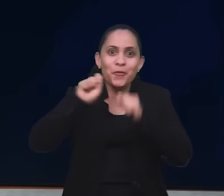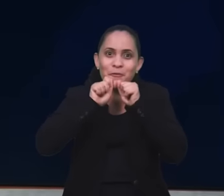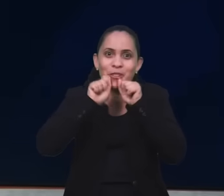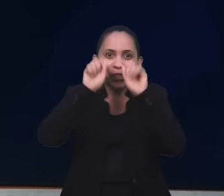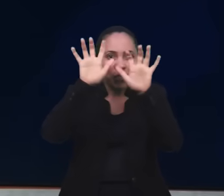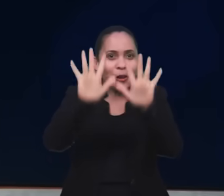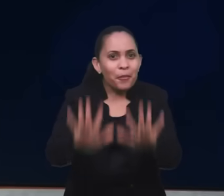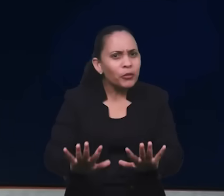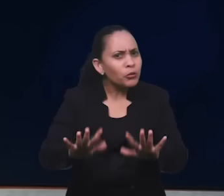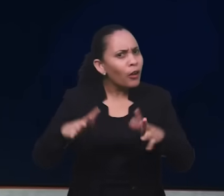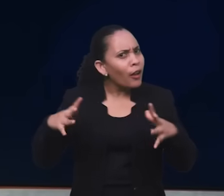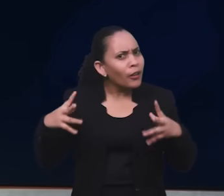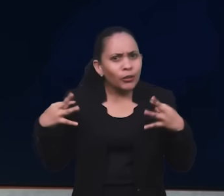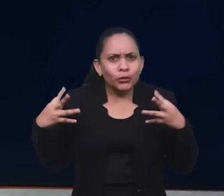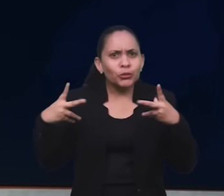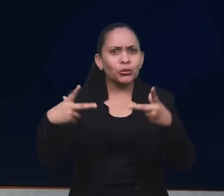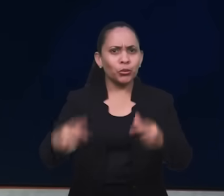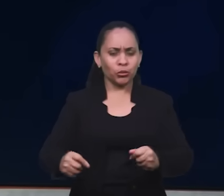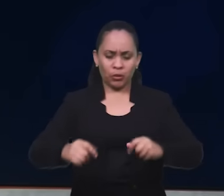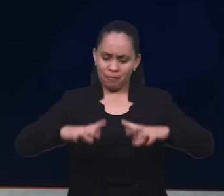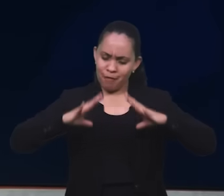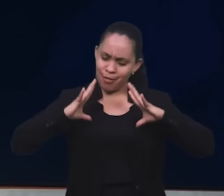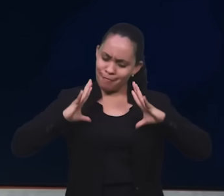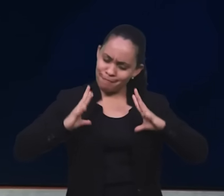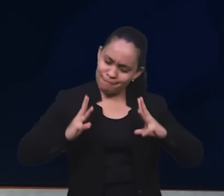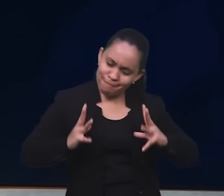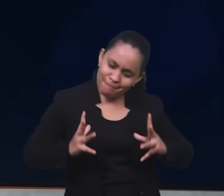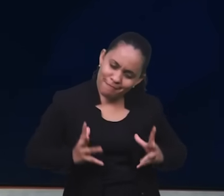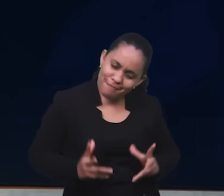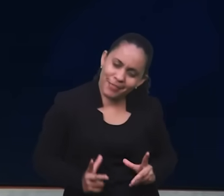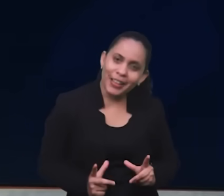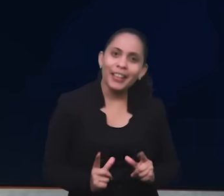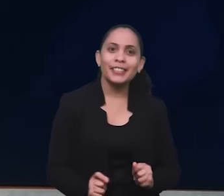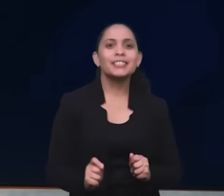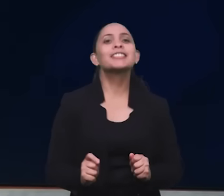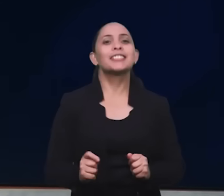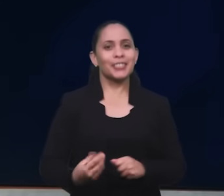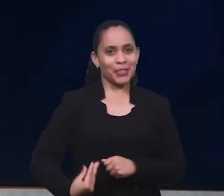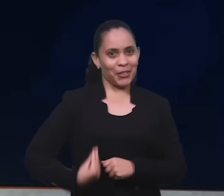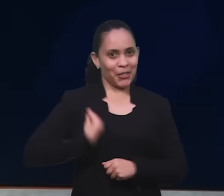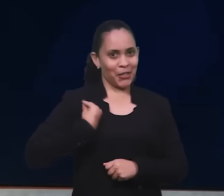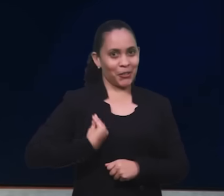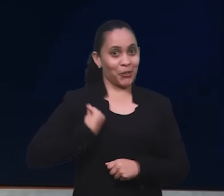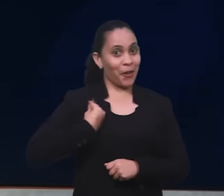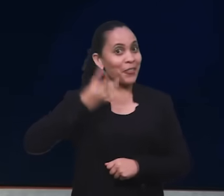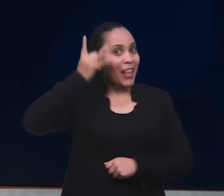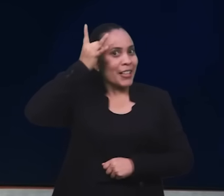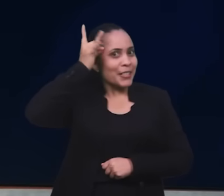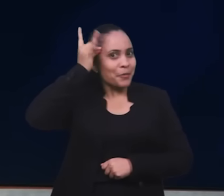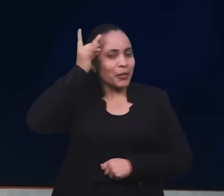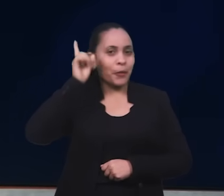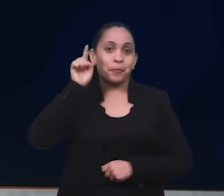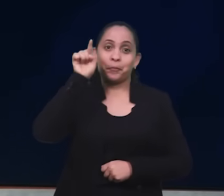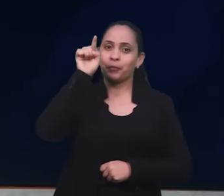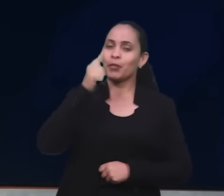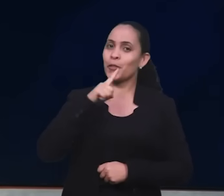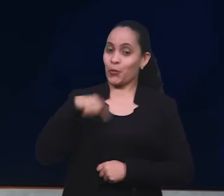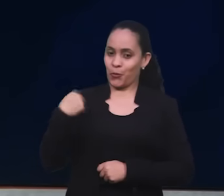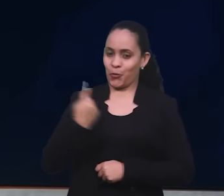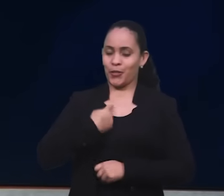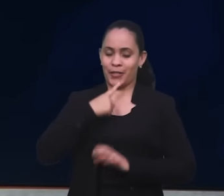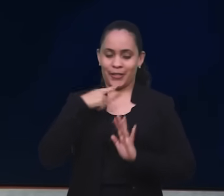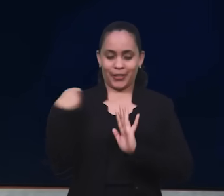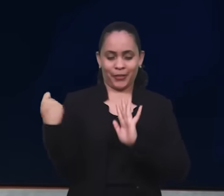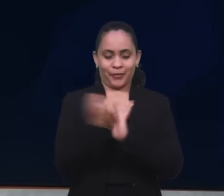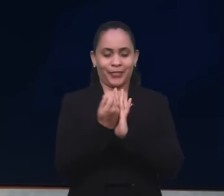até uma limpeza, podemos assim chamar, né, de uma limpeza espiritual, porque nós somos lavados no sangue